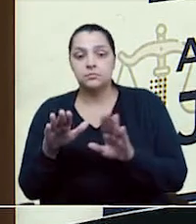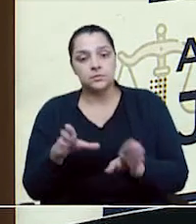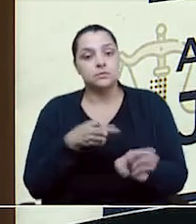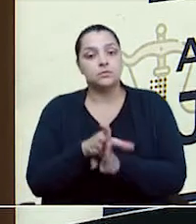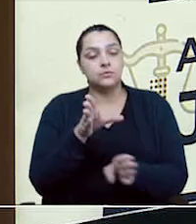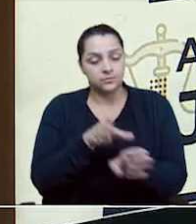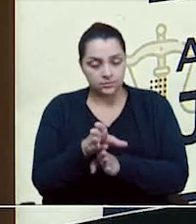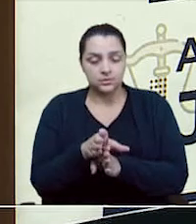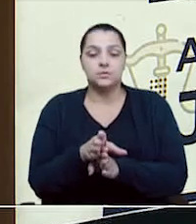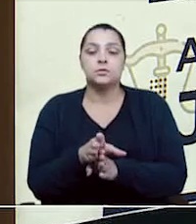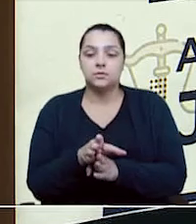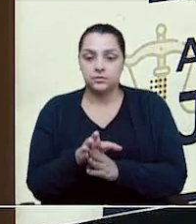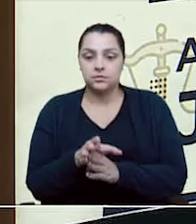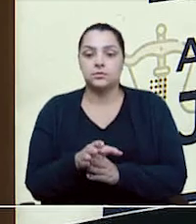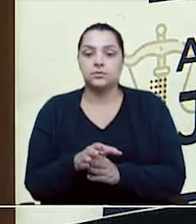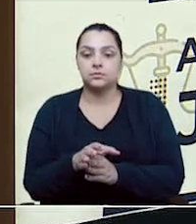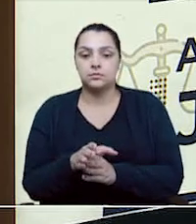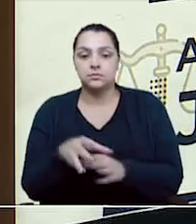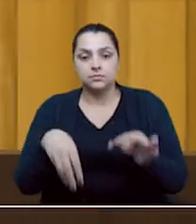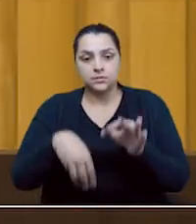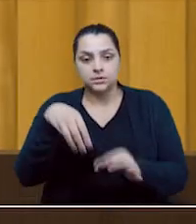conselheira magistrado de primeiro grau.